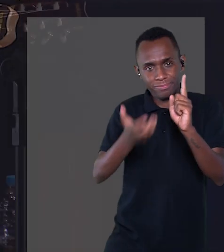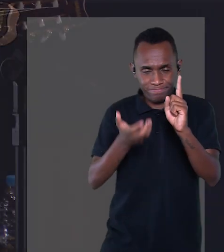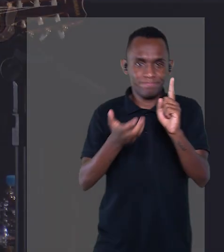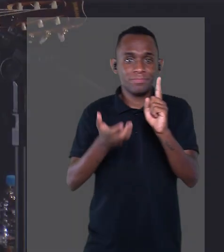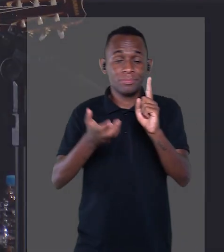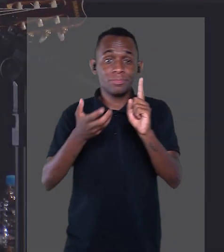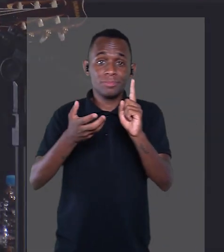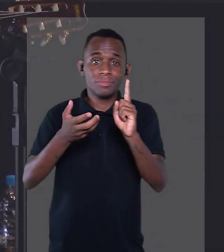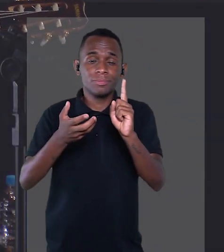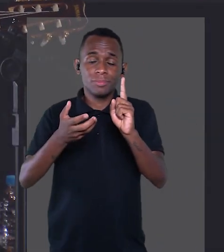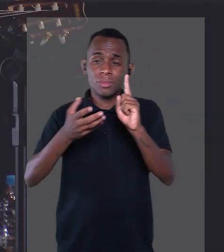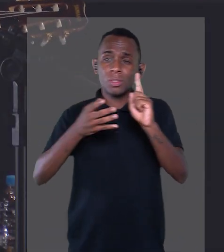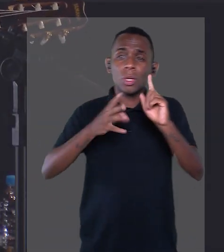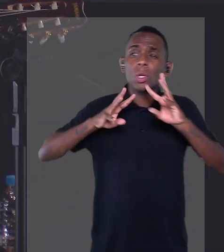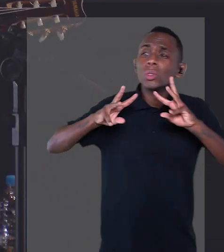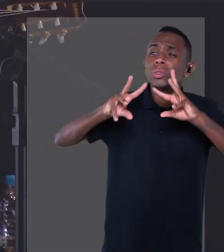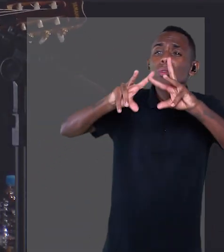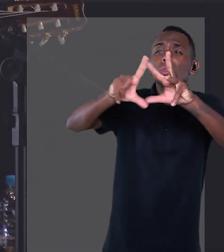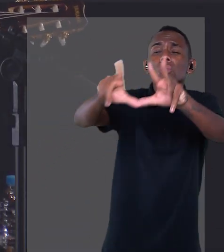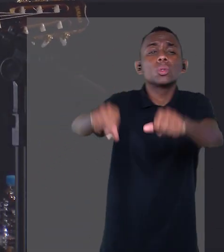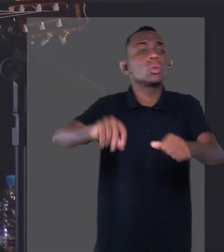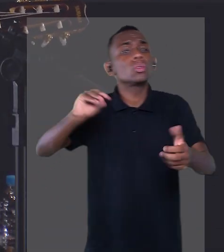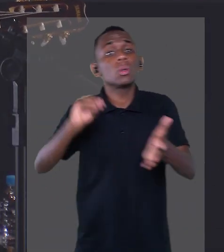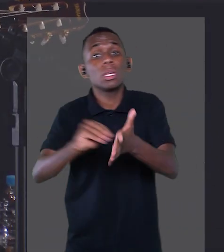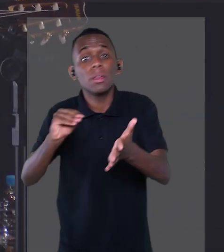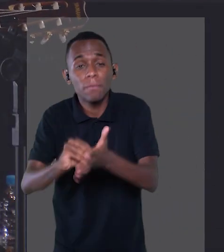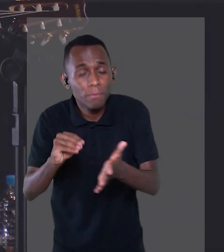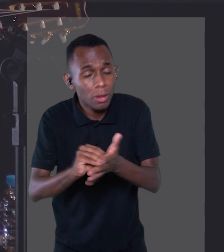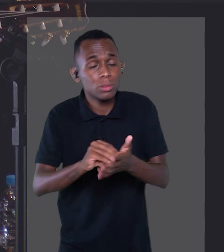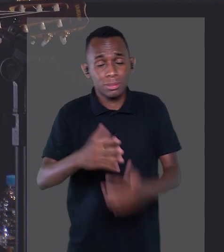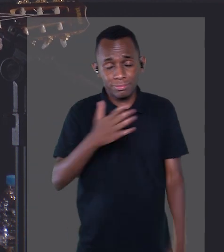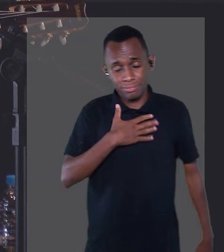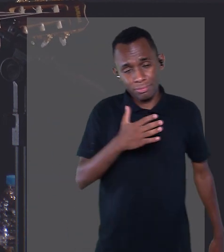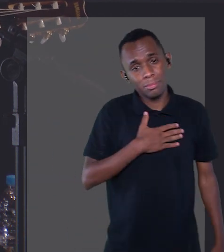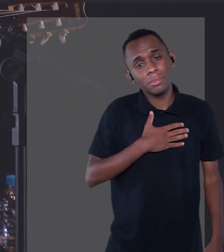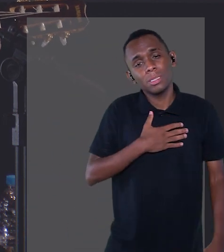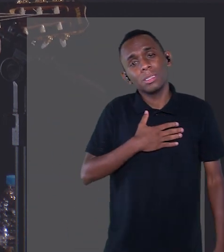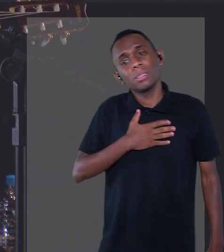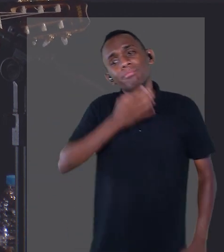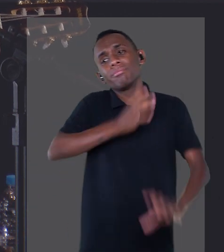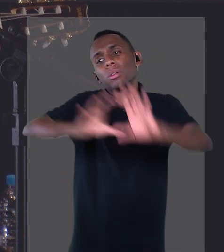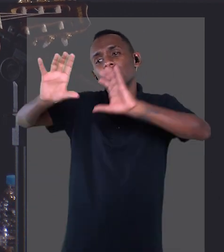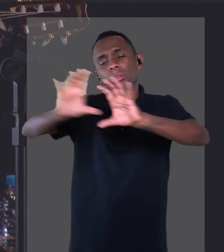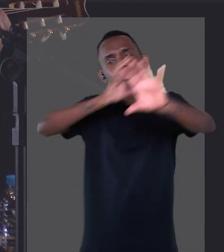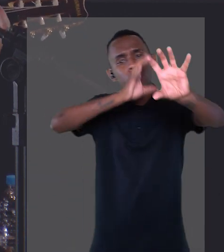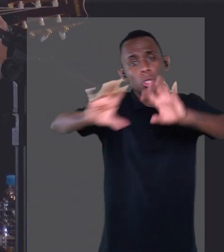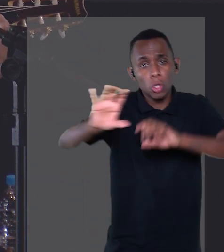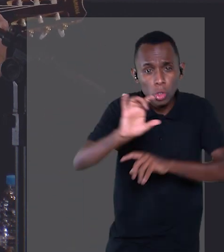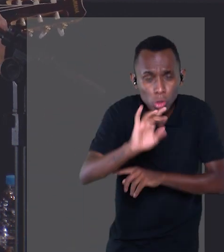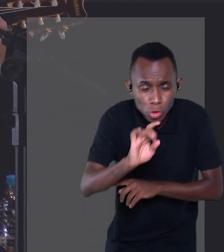mesmo que tudo que restar da minha voz for só